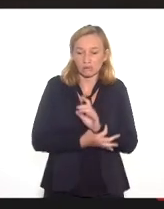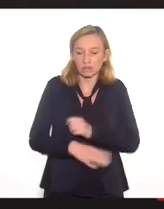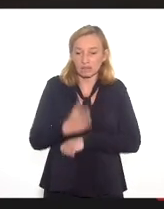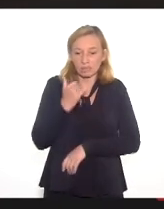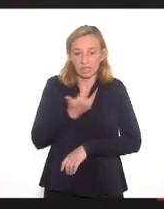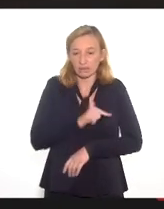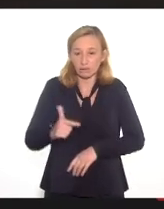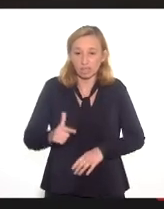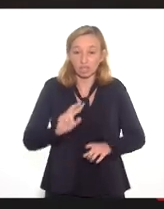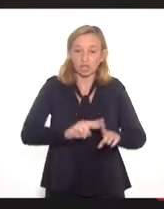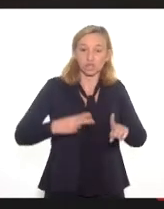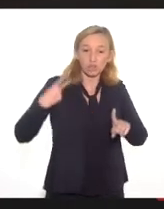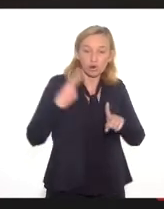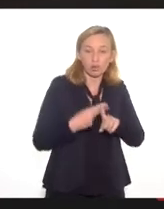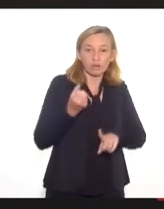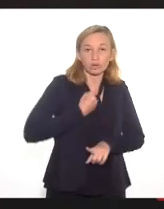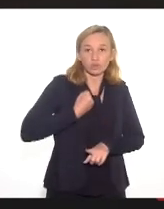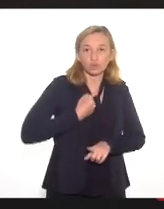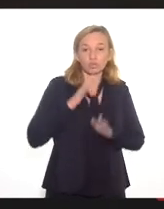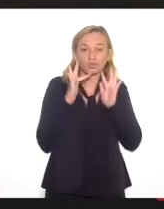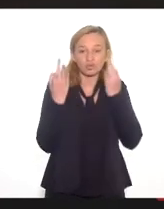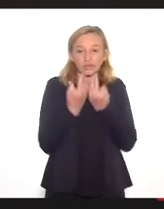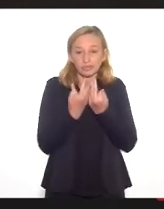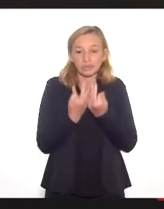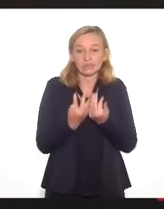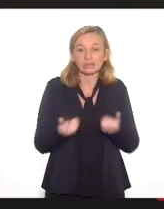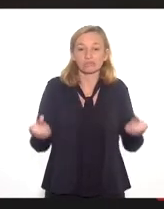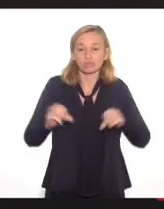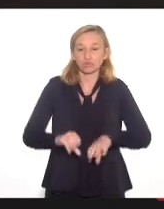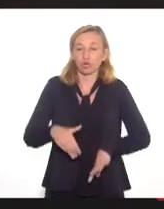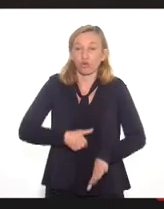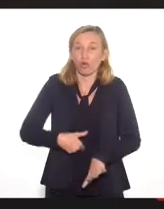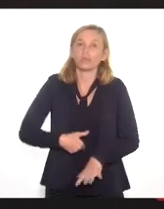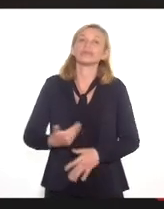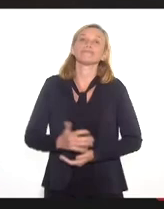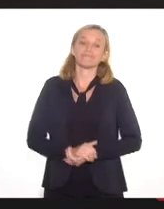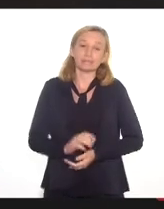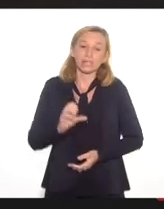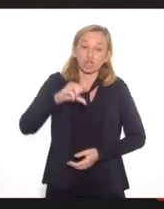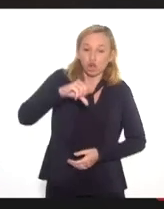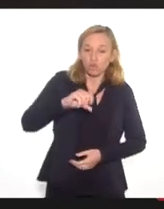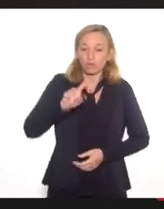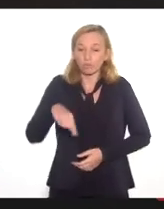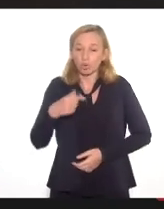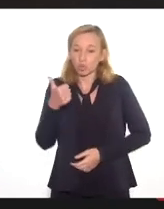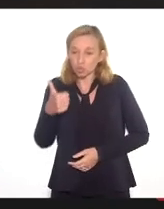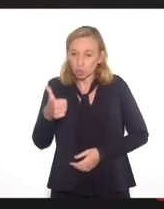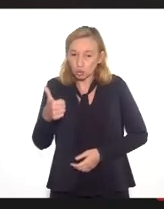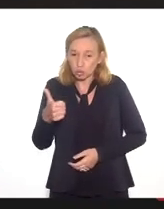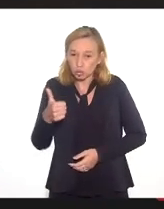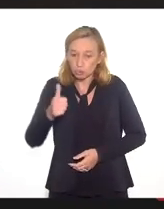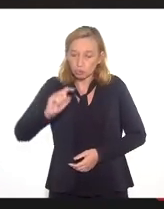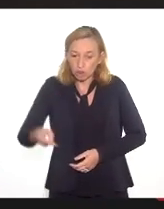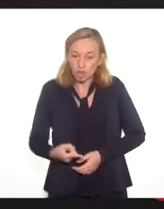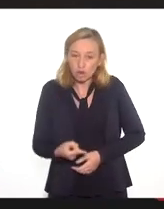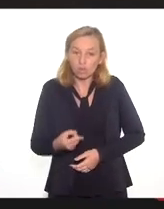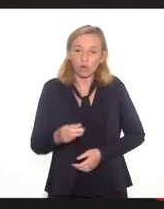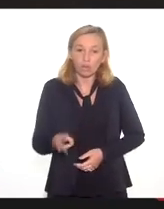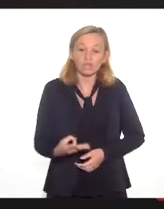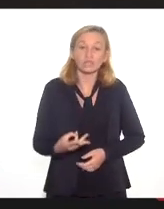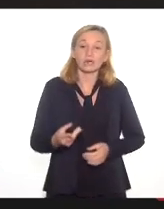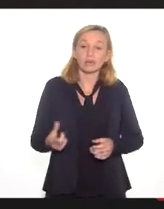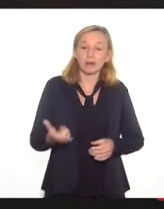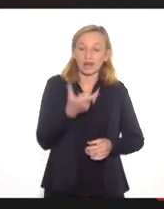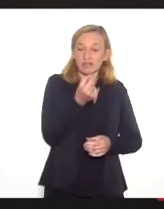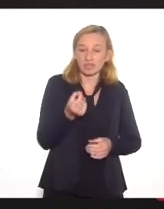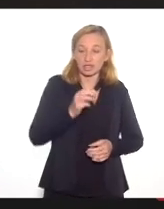e dobramos o número de famílias em situação de fome subimos de 9.1 ou alguma coisa milhões para 20 milhões de